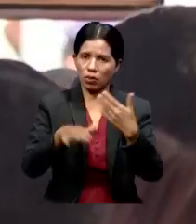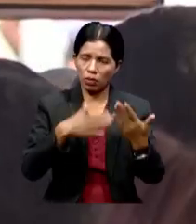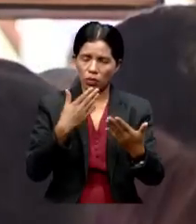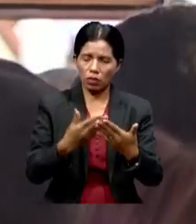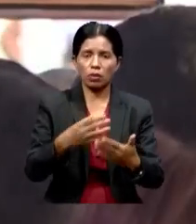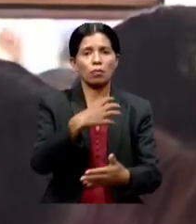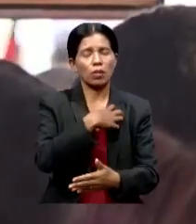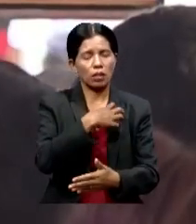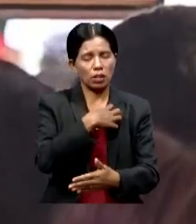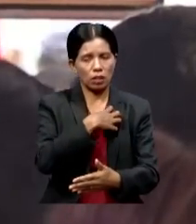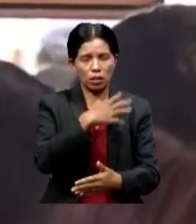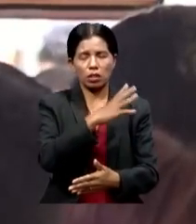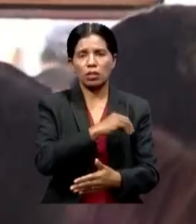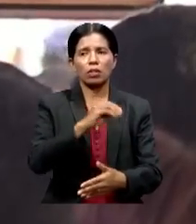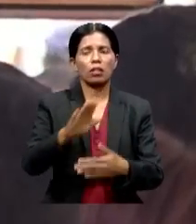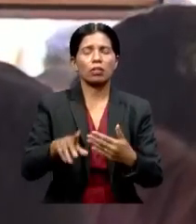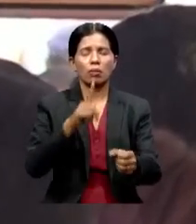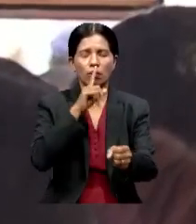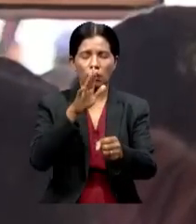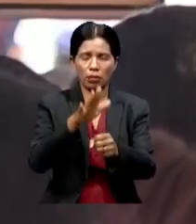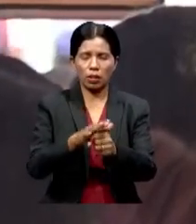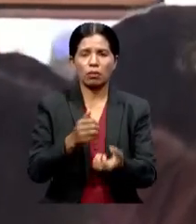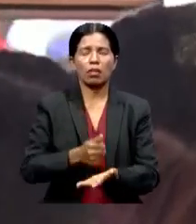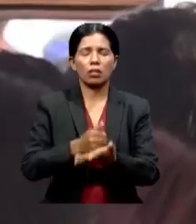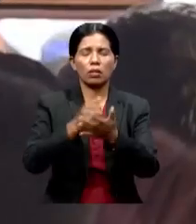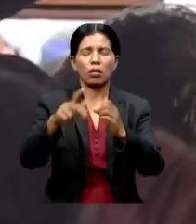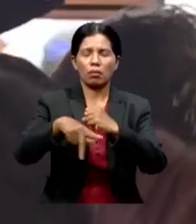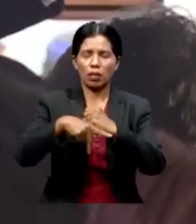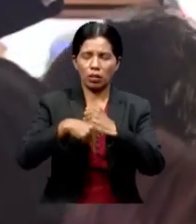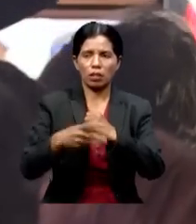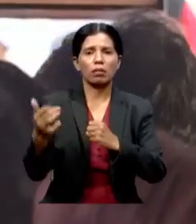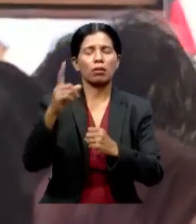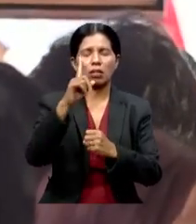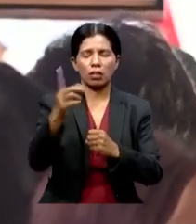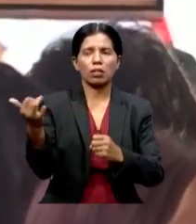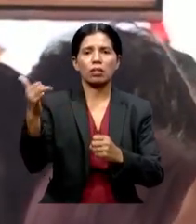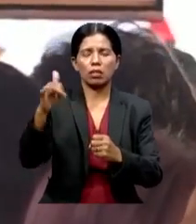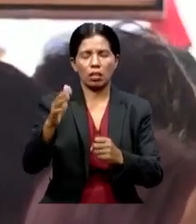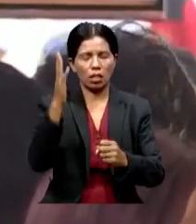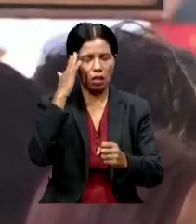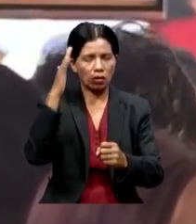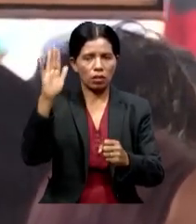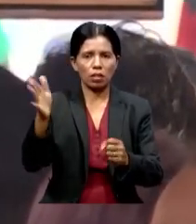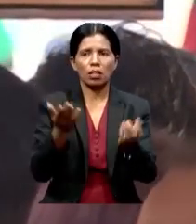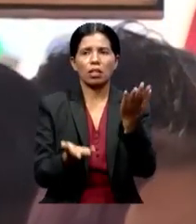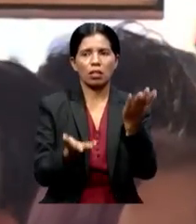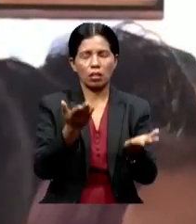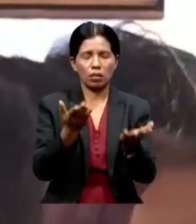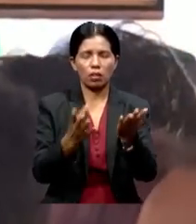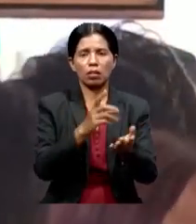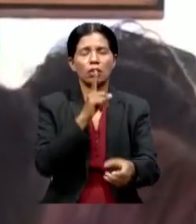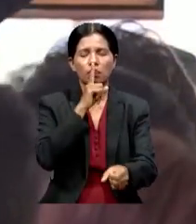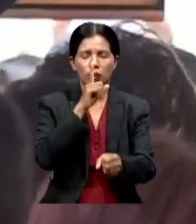PNTL e NBE Bajura a do servir partido ida, a torcer a renunciatia, balaços de juramento